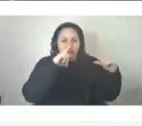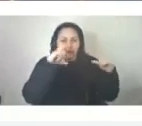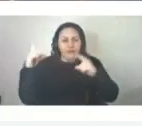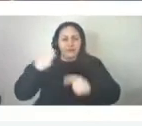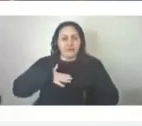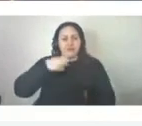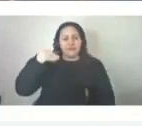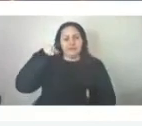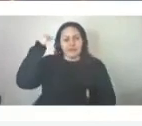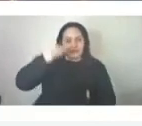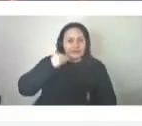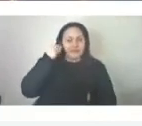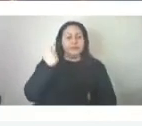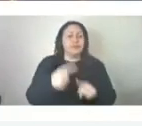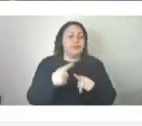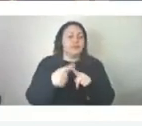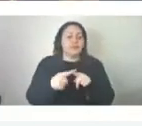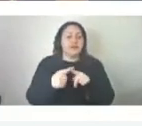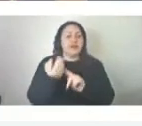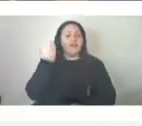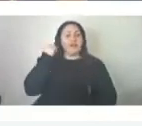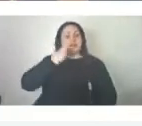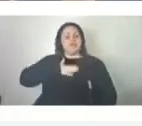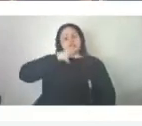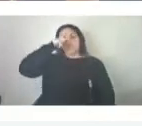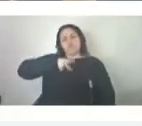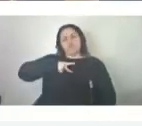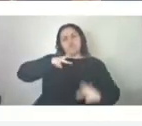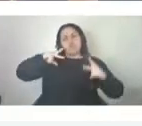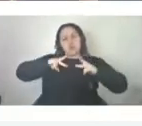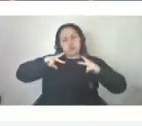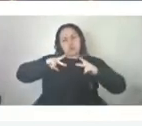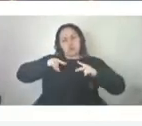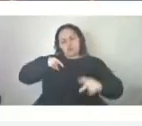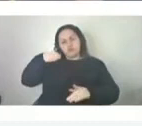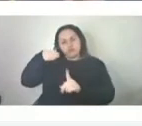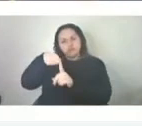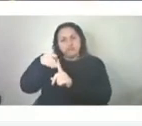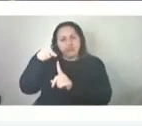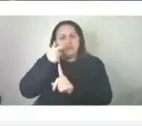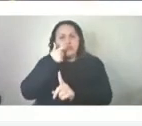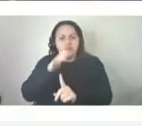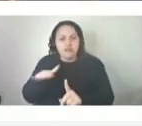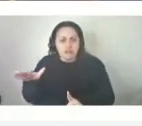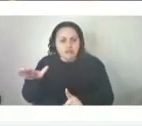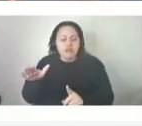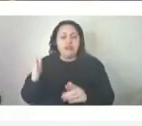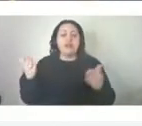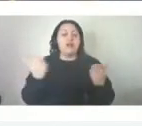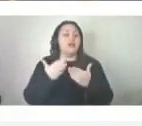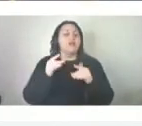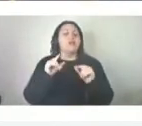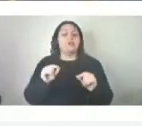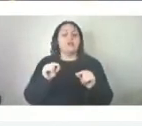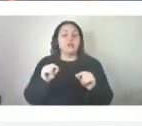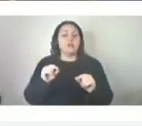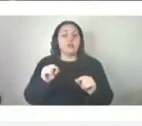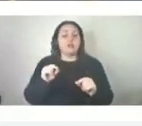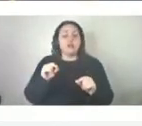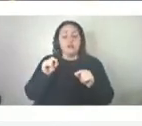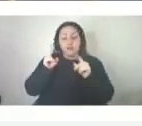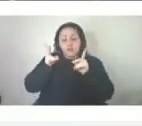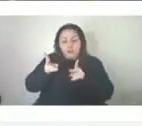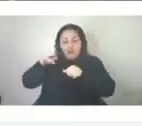então eram exclusivamente minhas ao me encontrar com as crianças, e passo a refletir